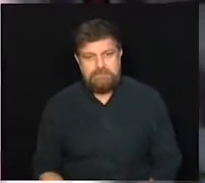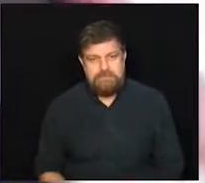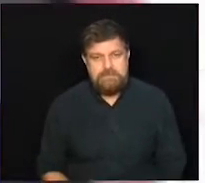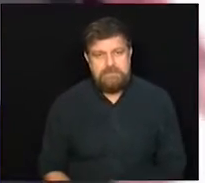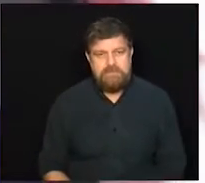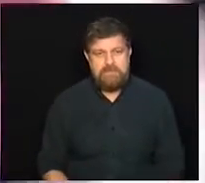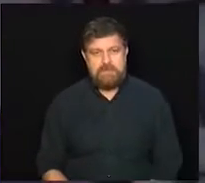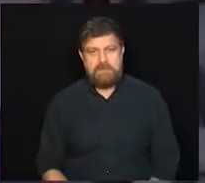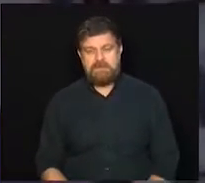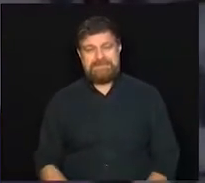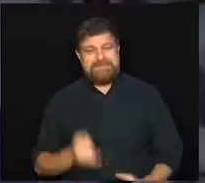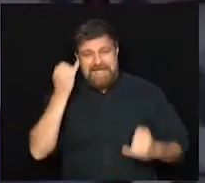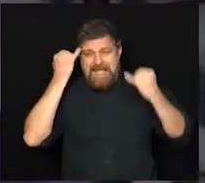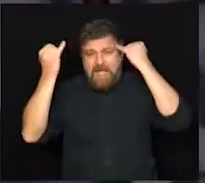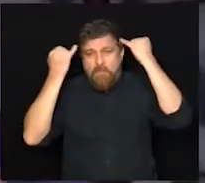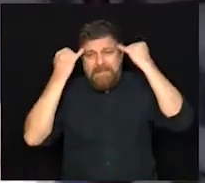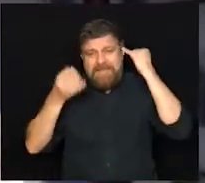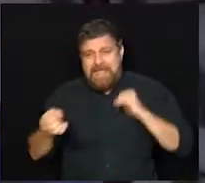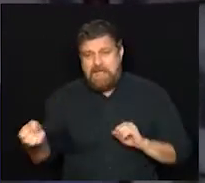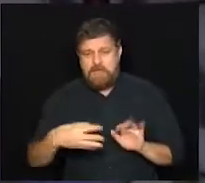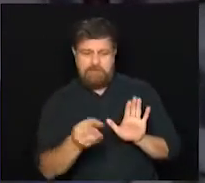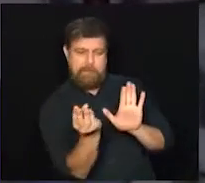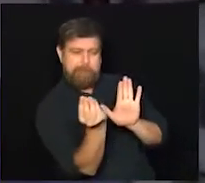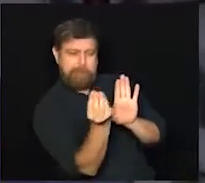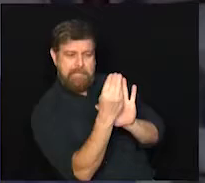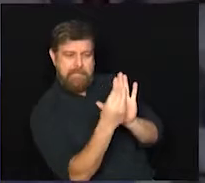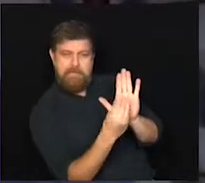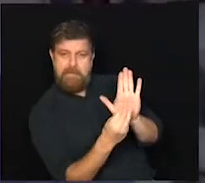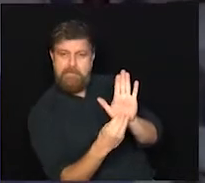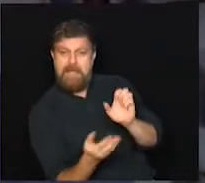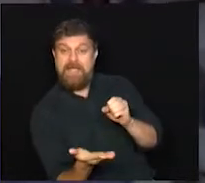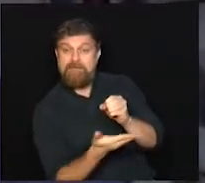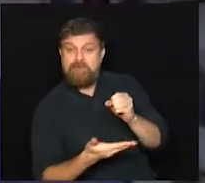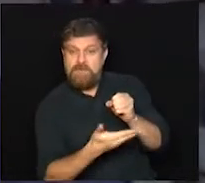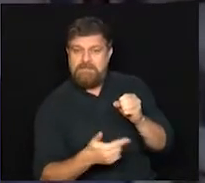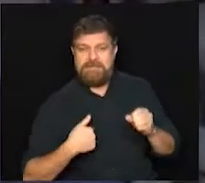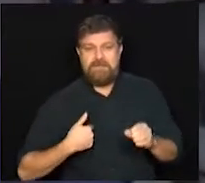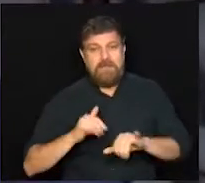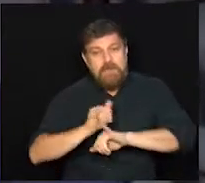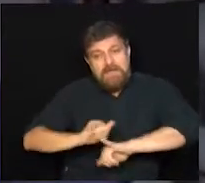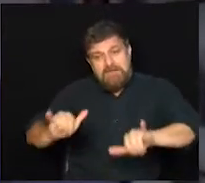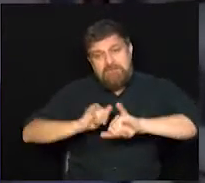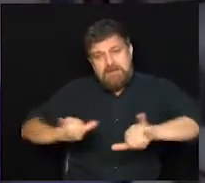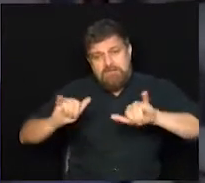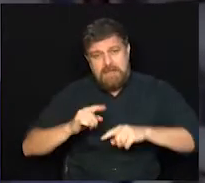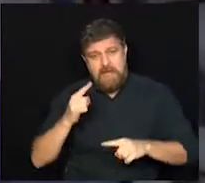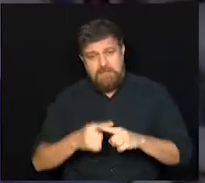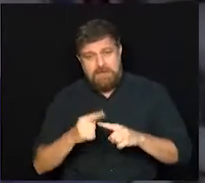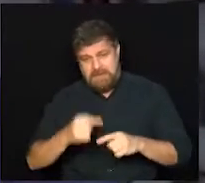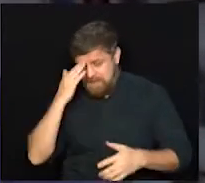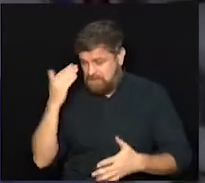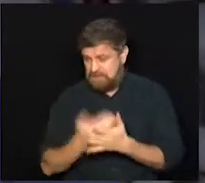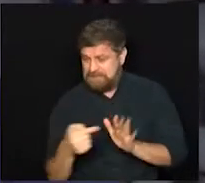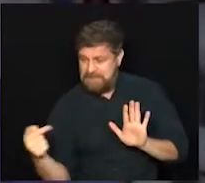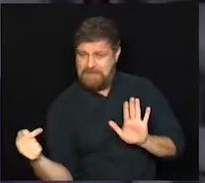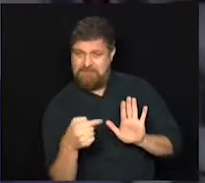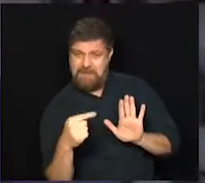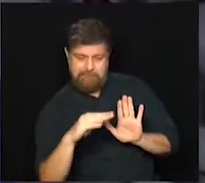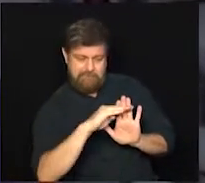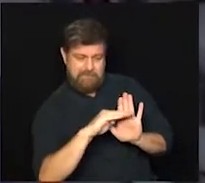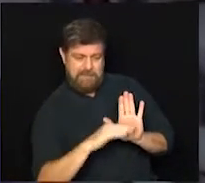ele inova em algumas questões que são fundamentais, que eu gostaria de falar para vocês, porque deve ser, né,